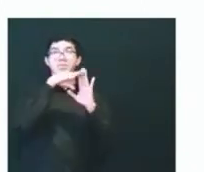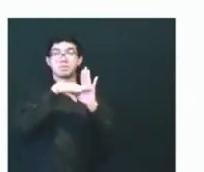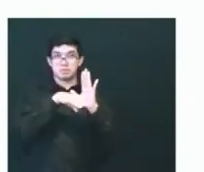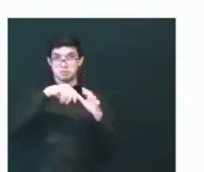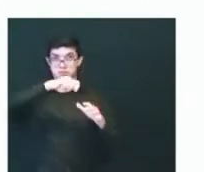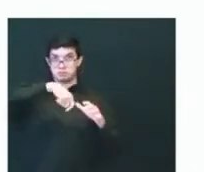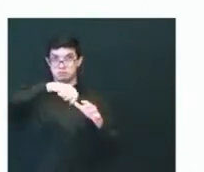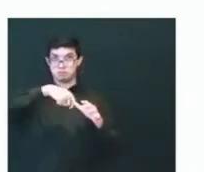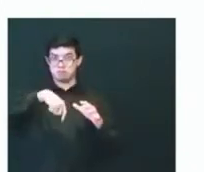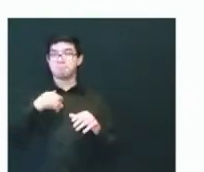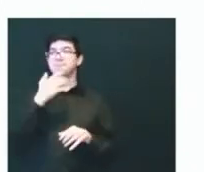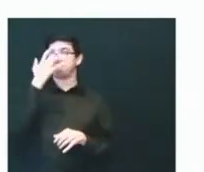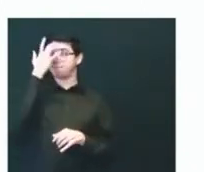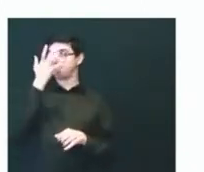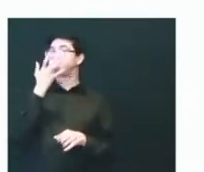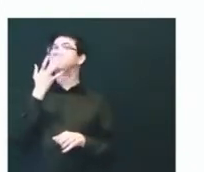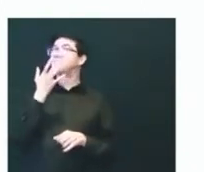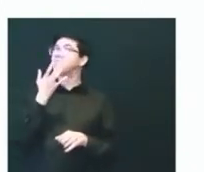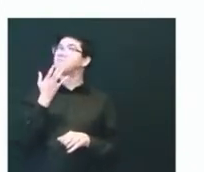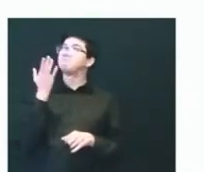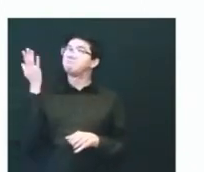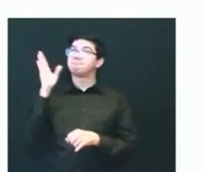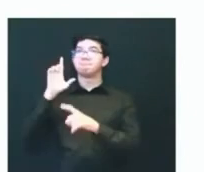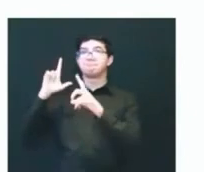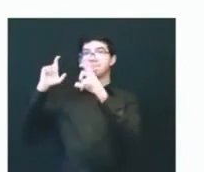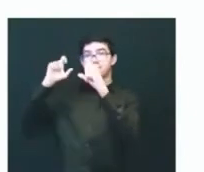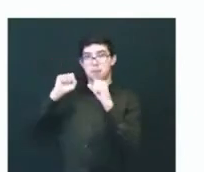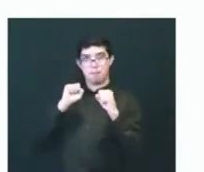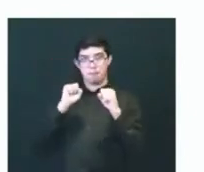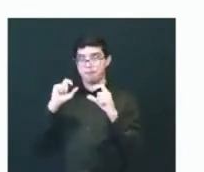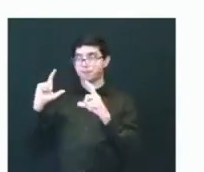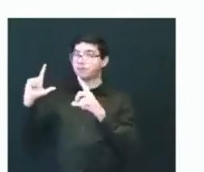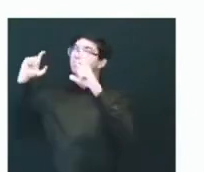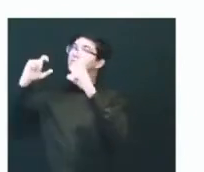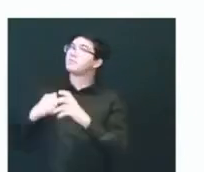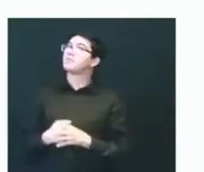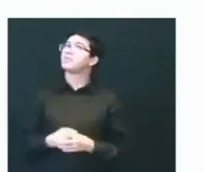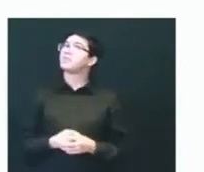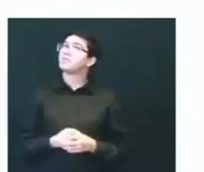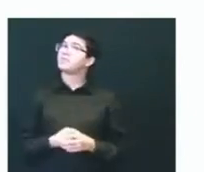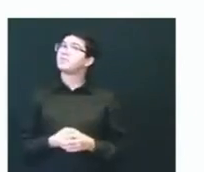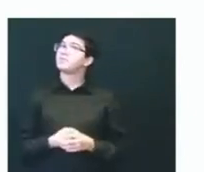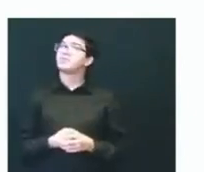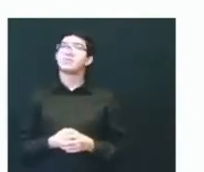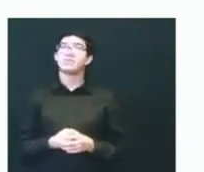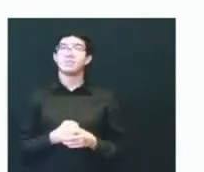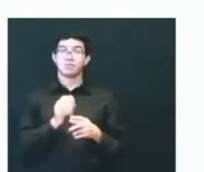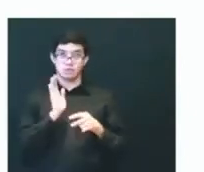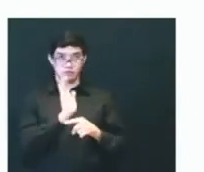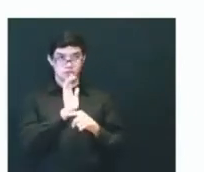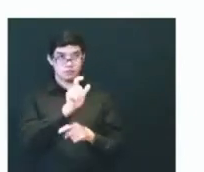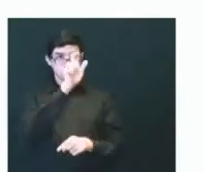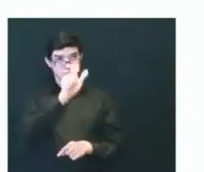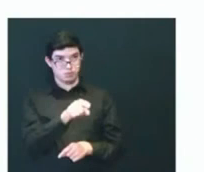Se vocês quiserem, podem tirar o print, viu? Tirar um print, tirar uma foto. São receitas que ajudam, que os